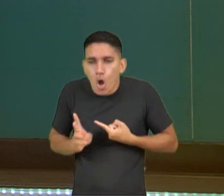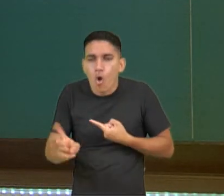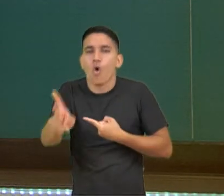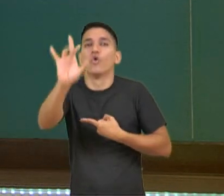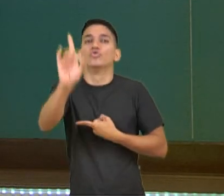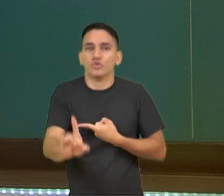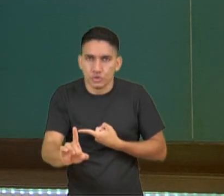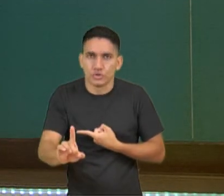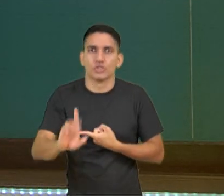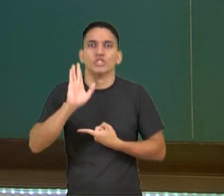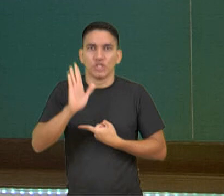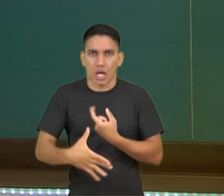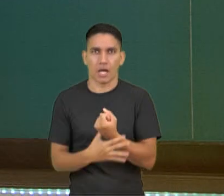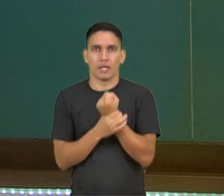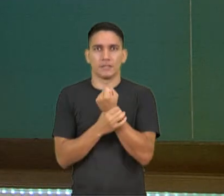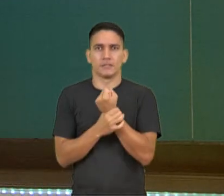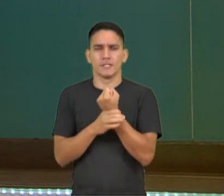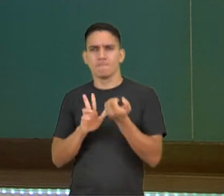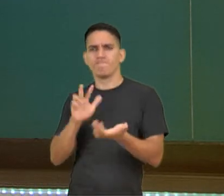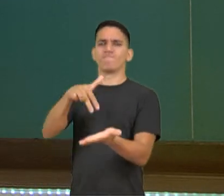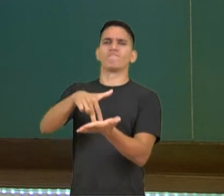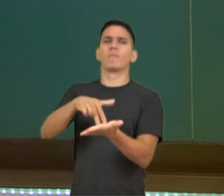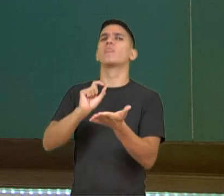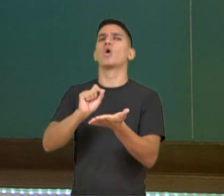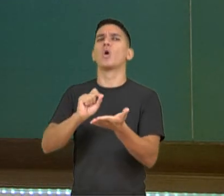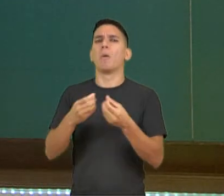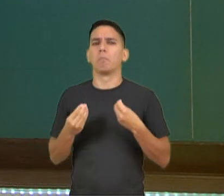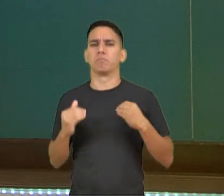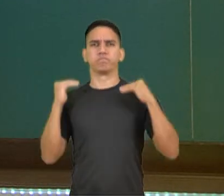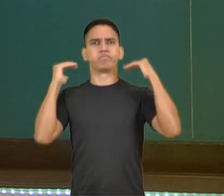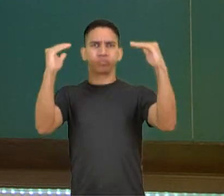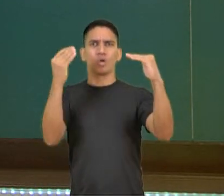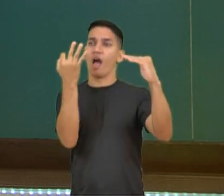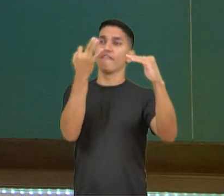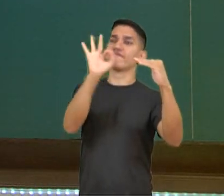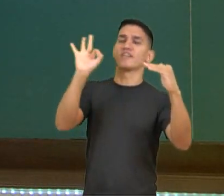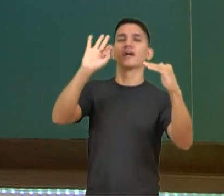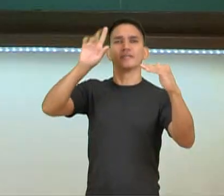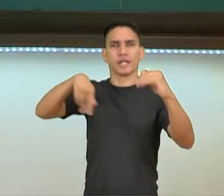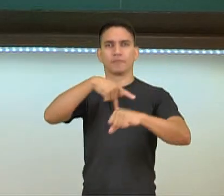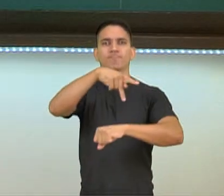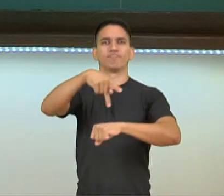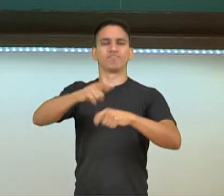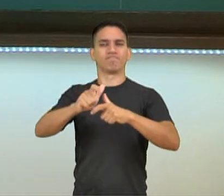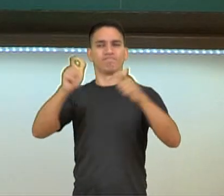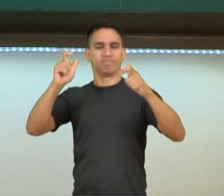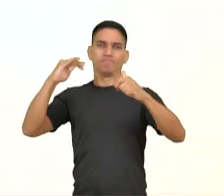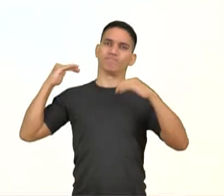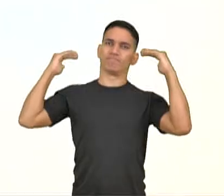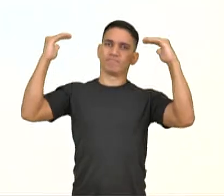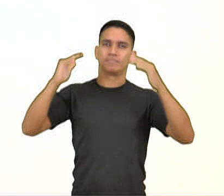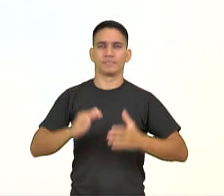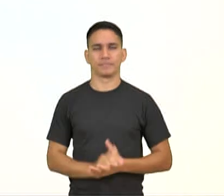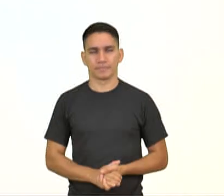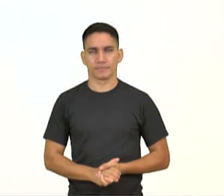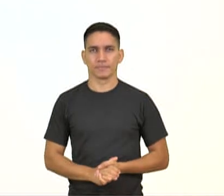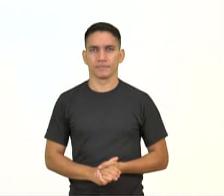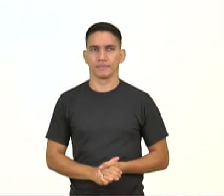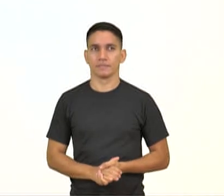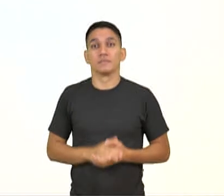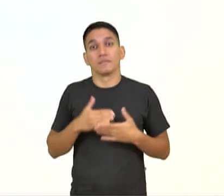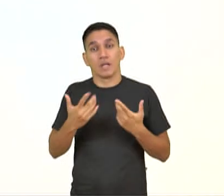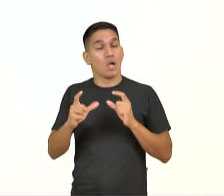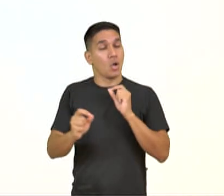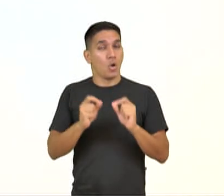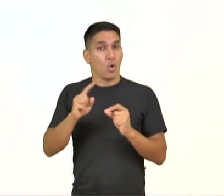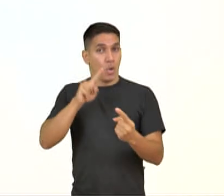tentar firmar a França como uma grande nação, como uma grande república. Bom, o que o